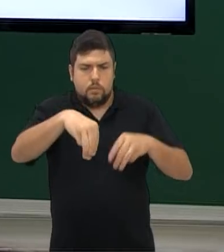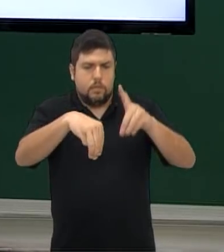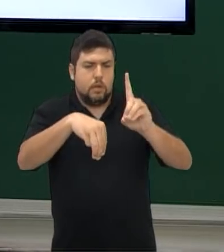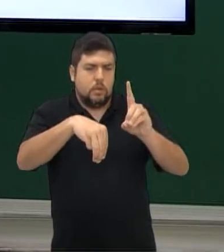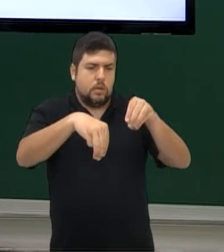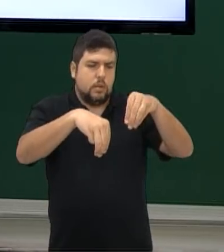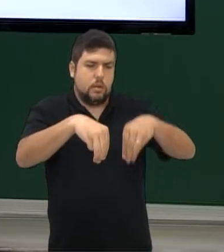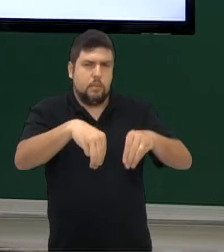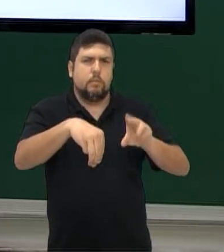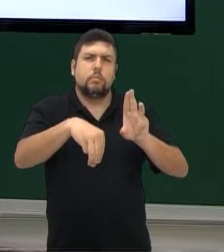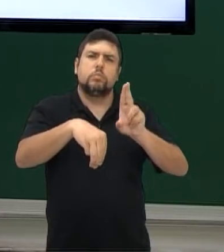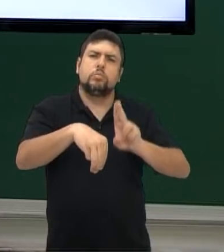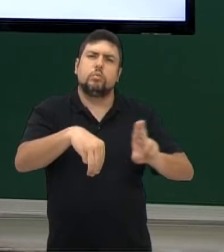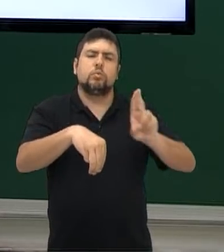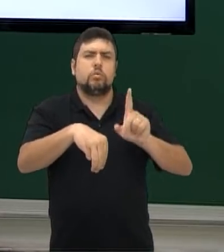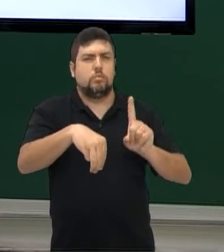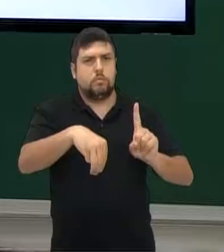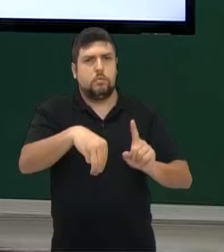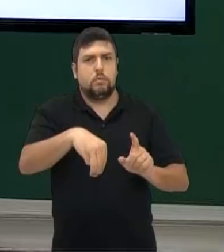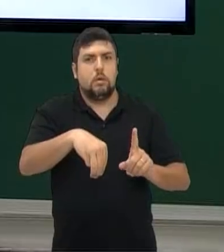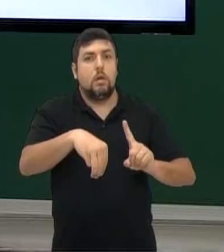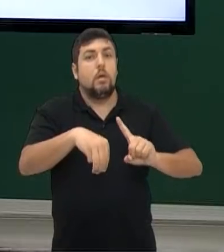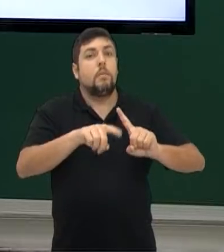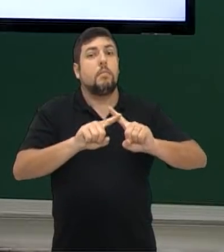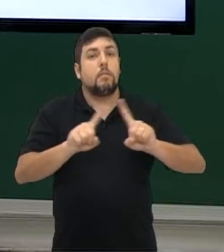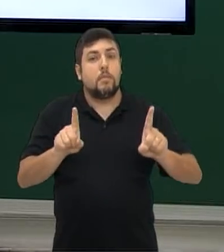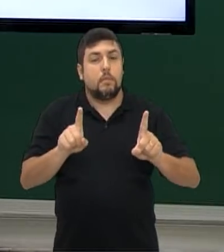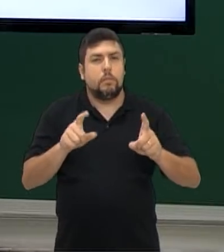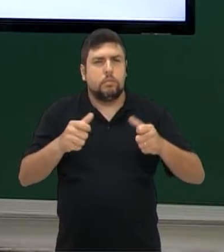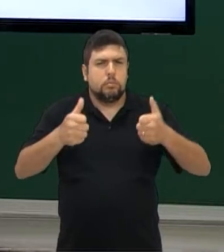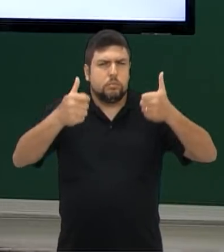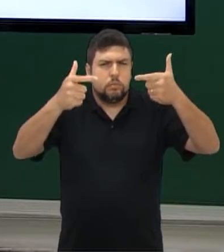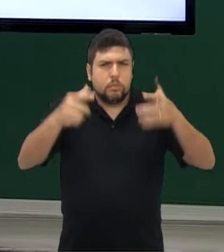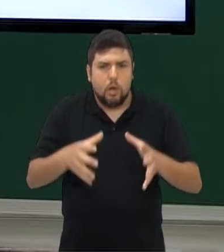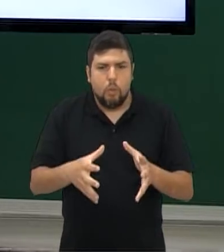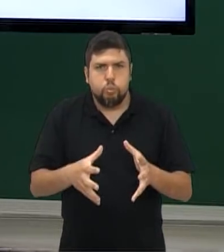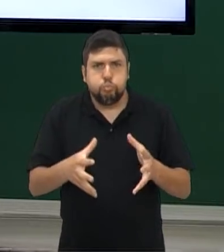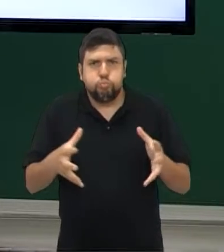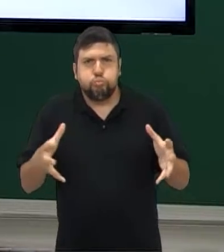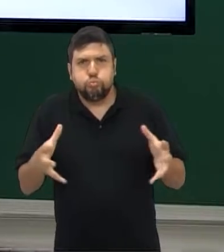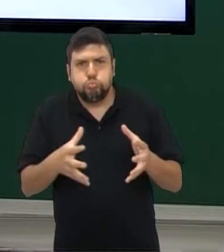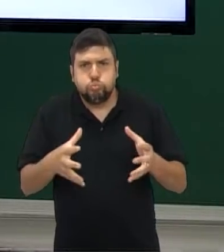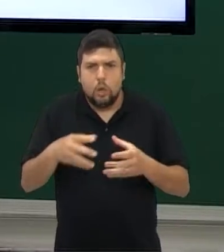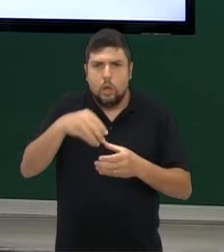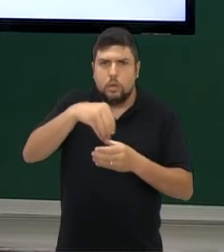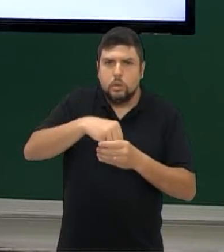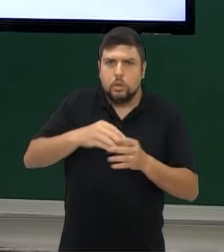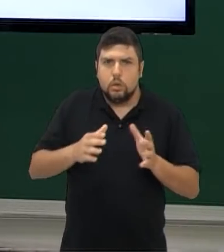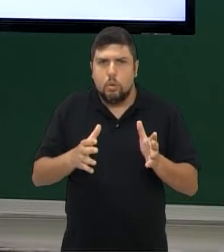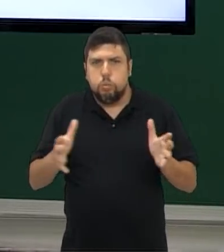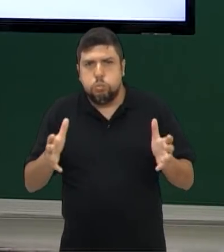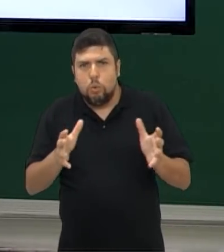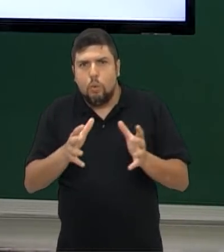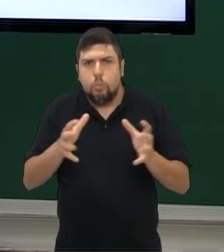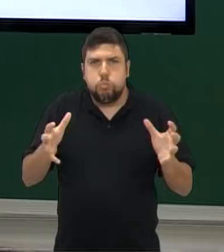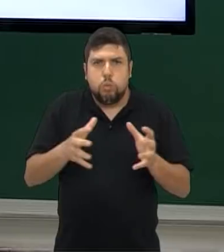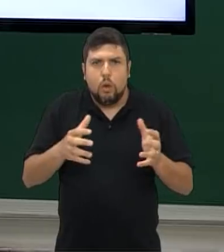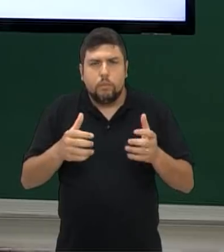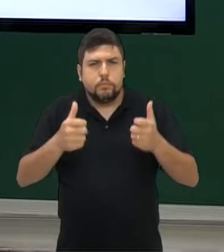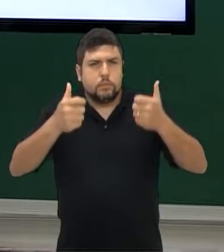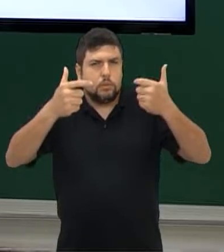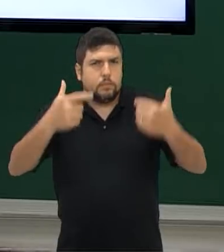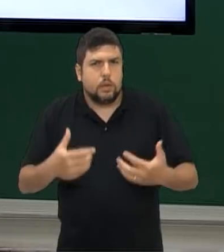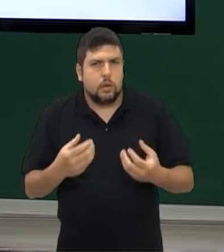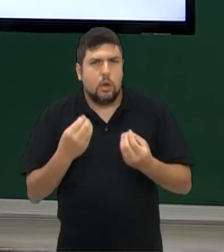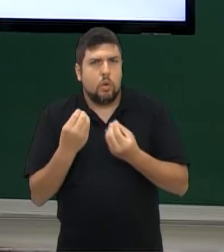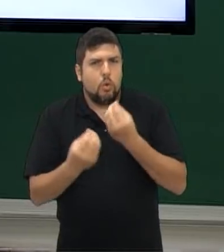usar tanto, tá? Mas quando for falar de volume e for falar de capacidade, quando for diferenciar essa aula que vai